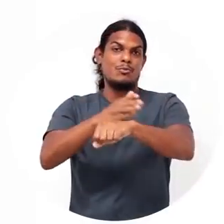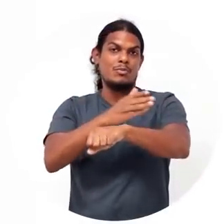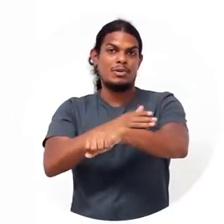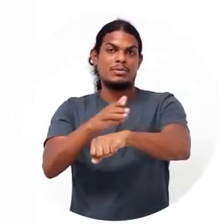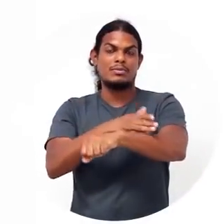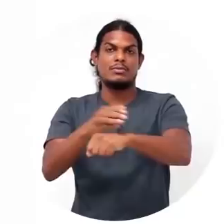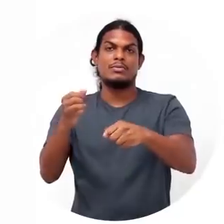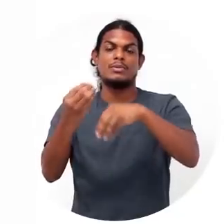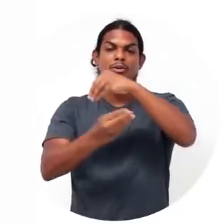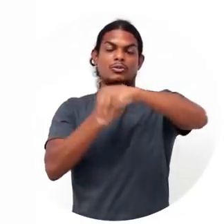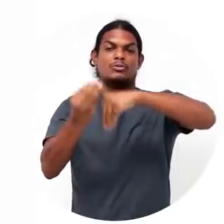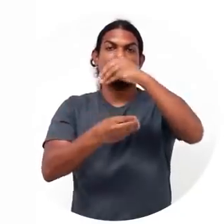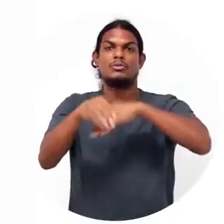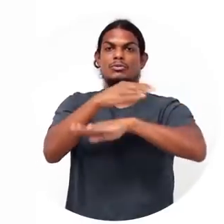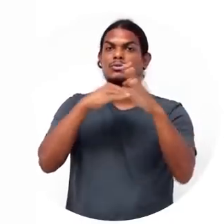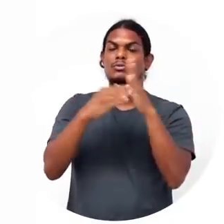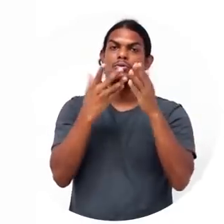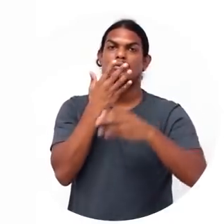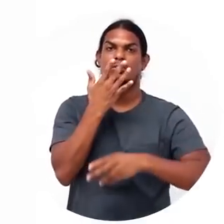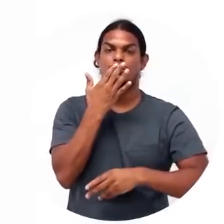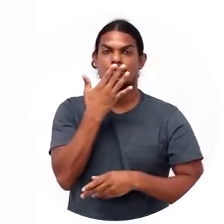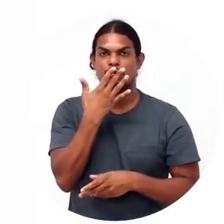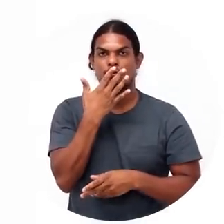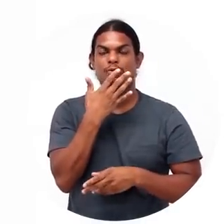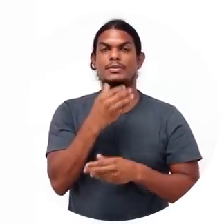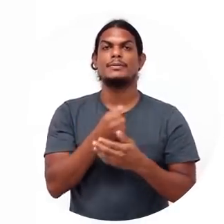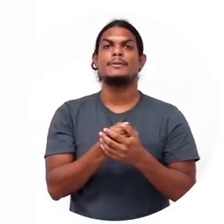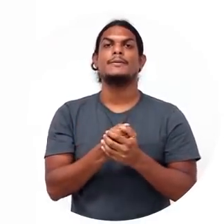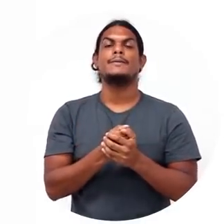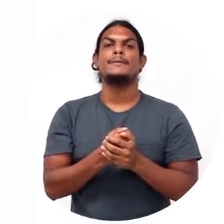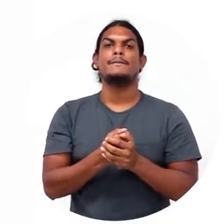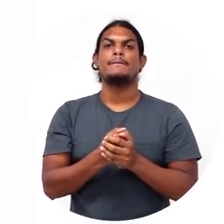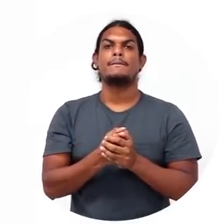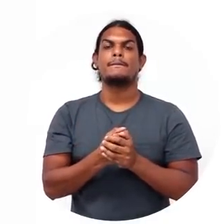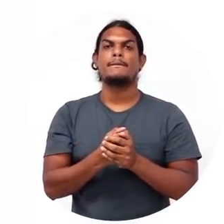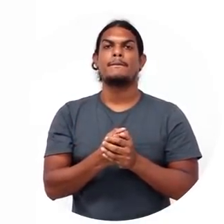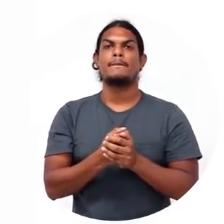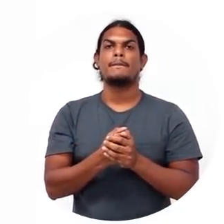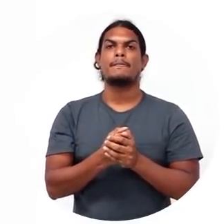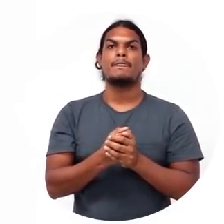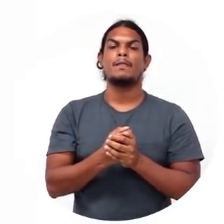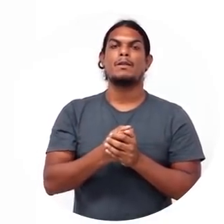branco, certo? Se eu junto todas as cores pigmento